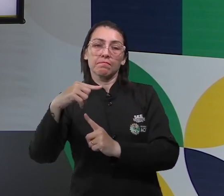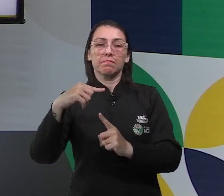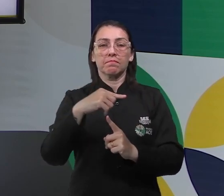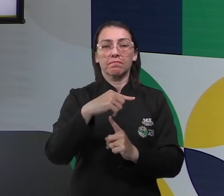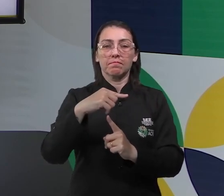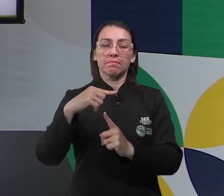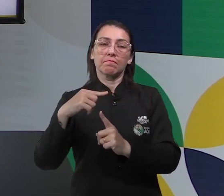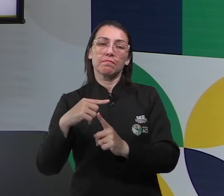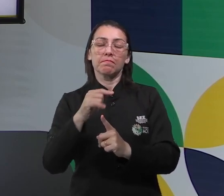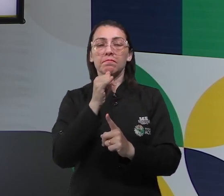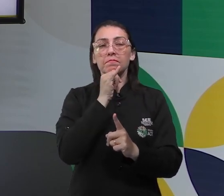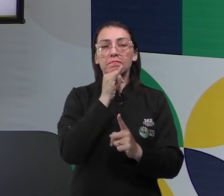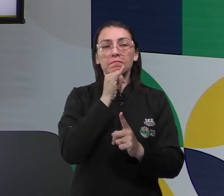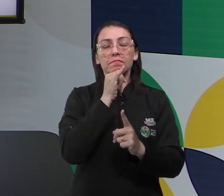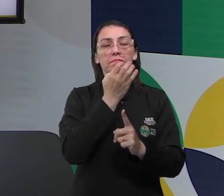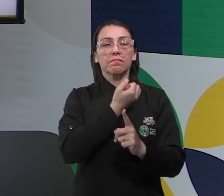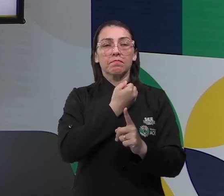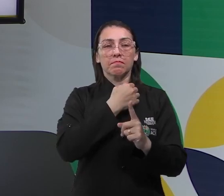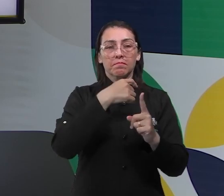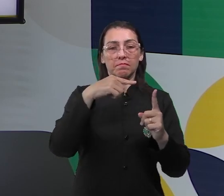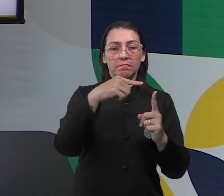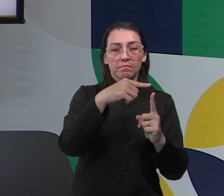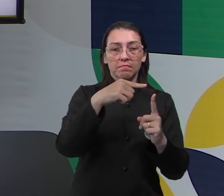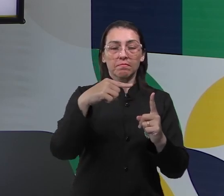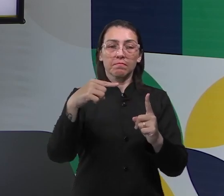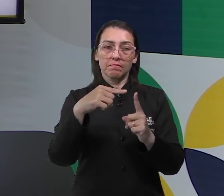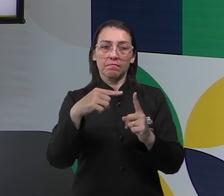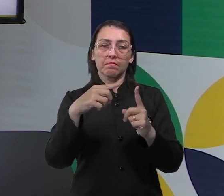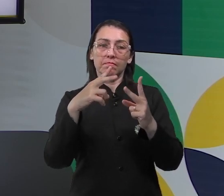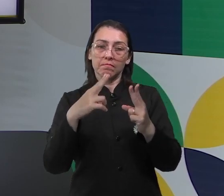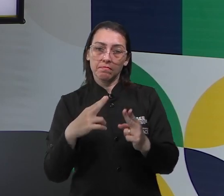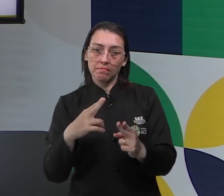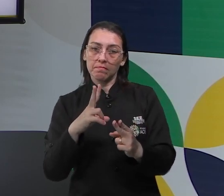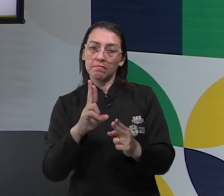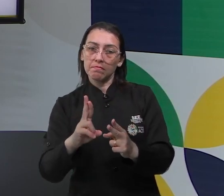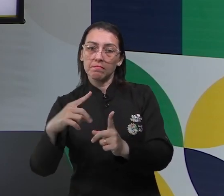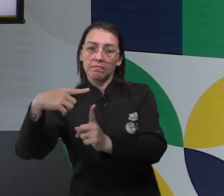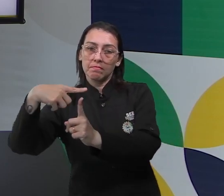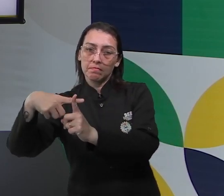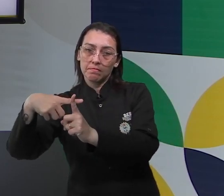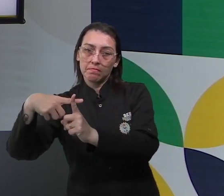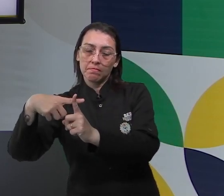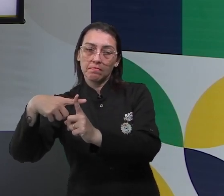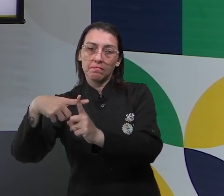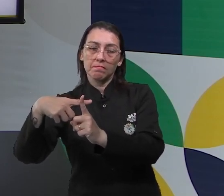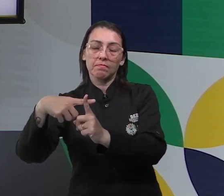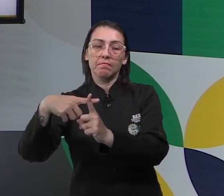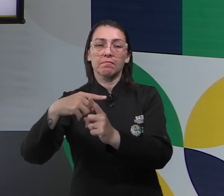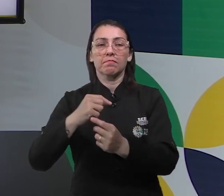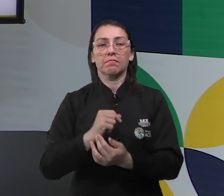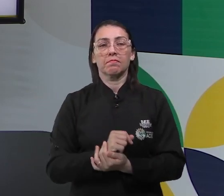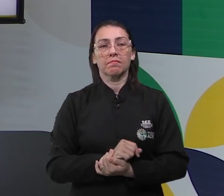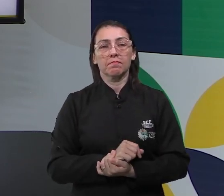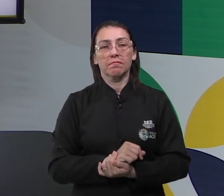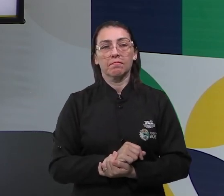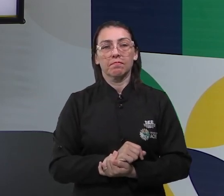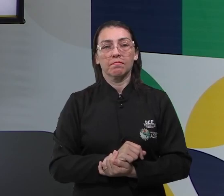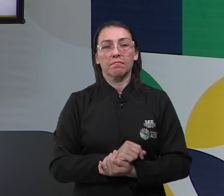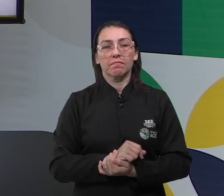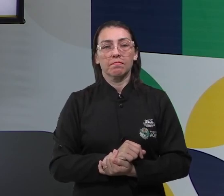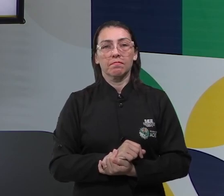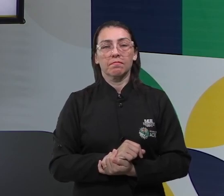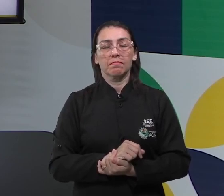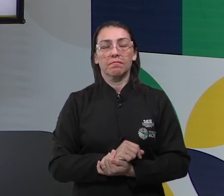Por exemplo, multiplicar um número negativo por um negativo e dar positivo, isso é